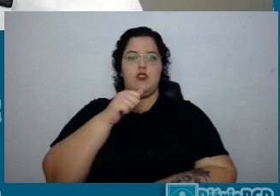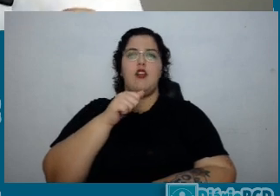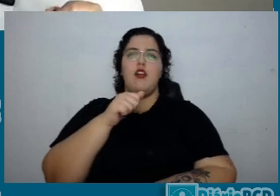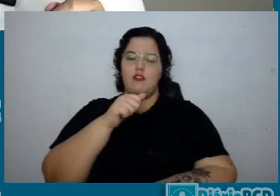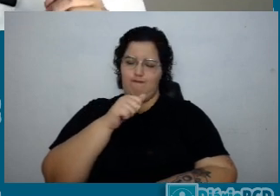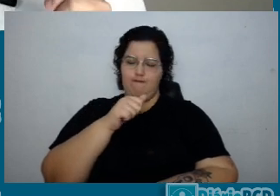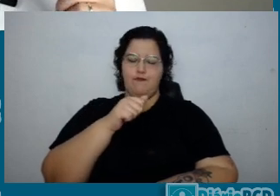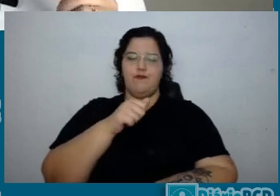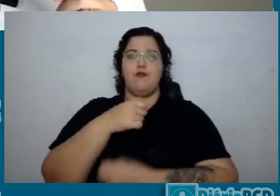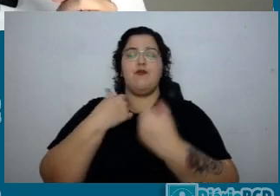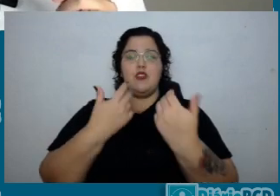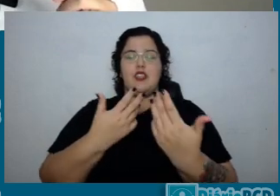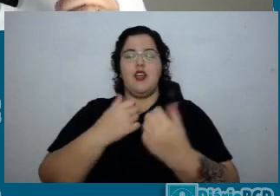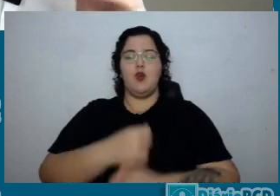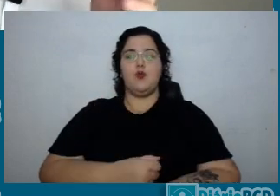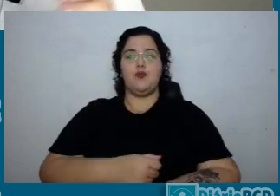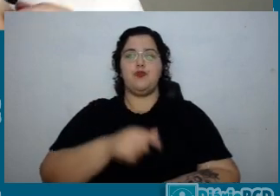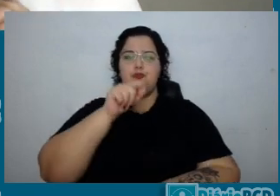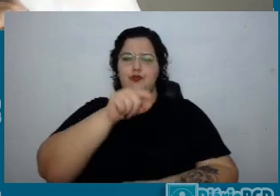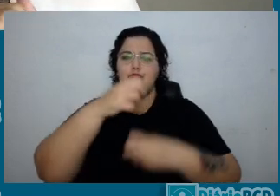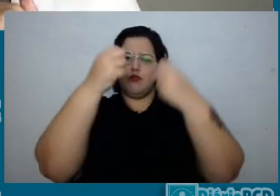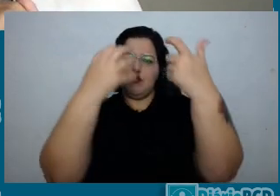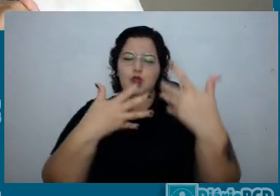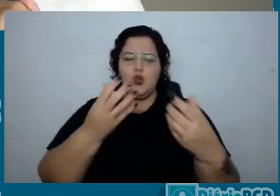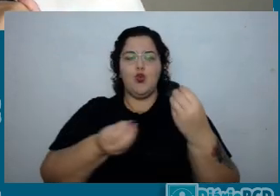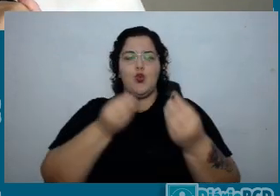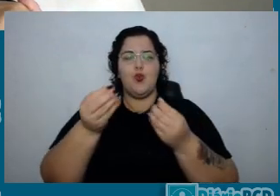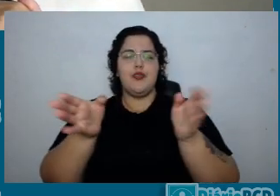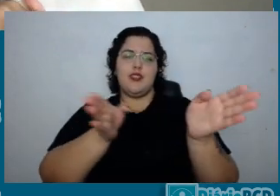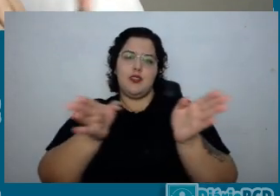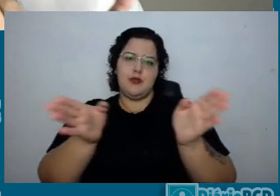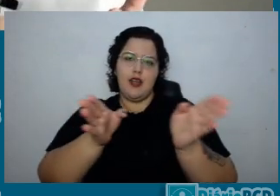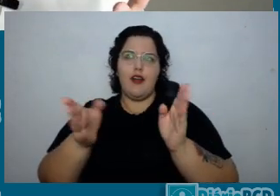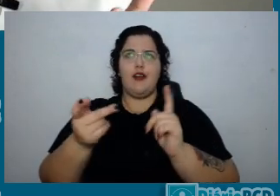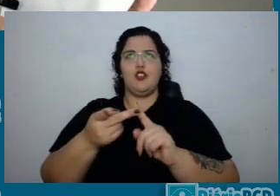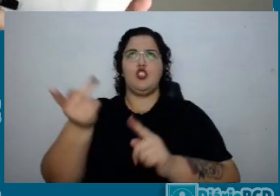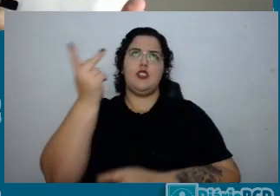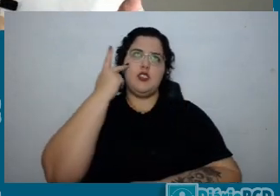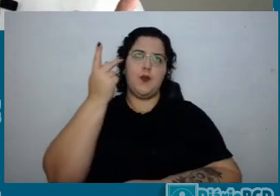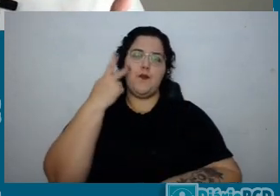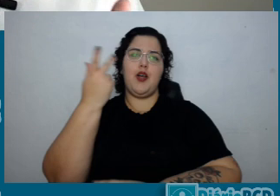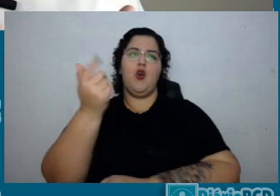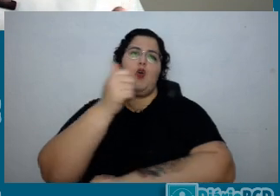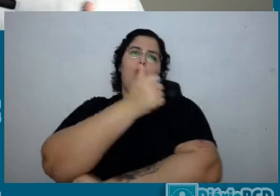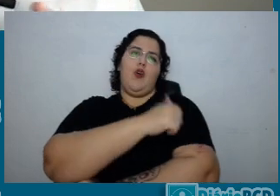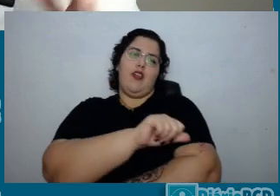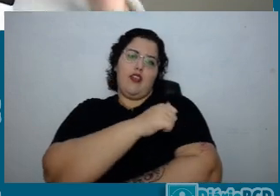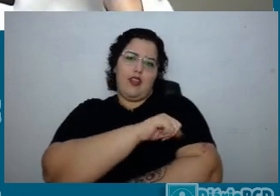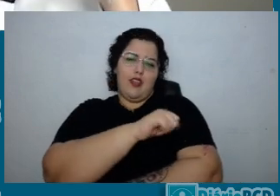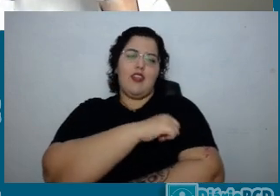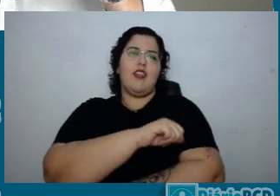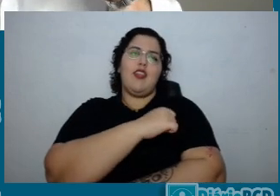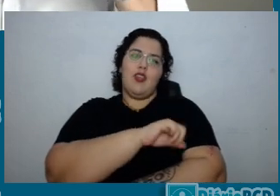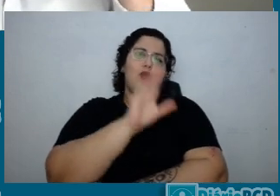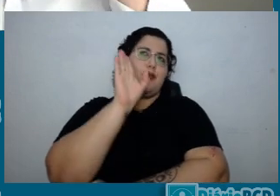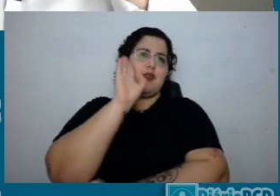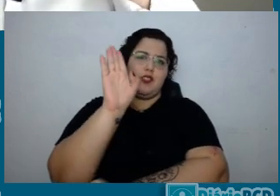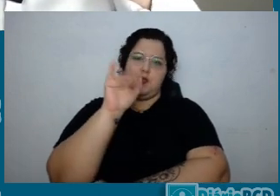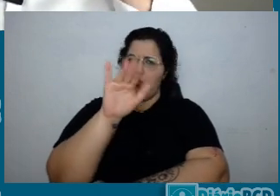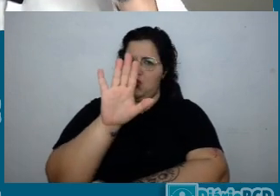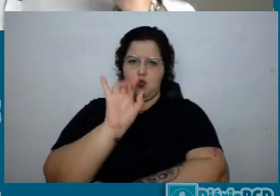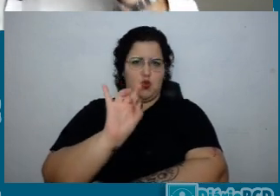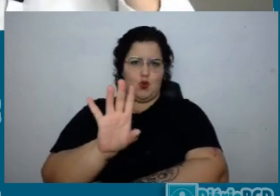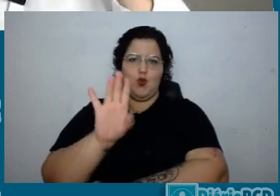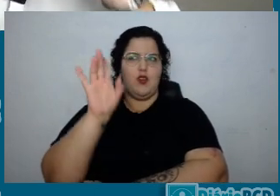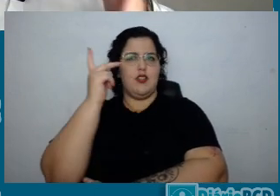Jesus. Secretária, quando se fala em acessibilidade, muito se fala em São Paulo, Rio, fica um eixo, né? Um eixo